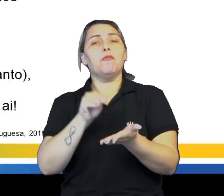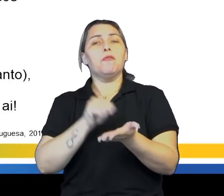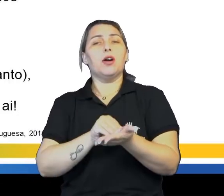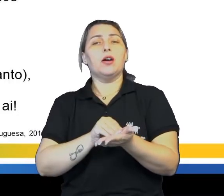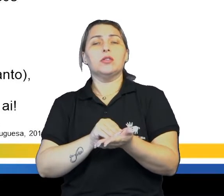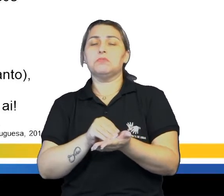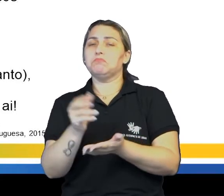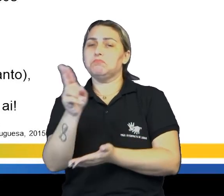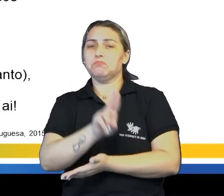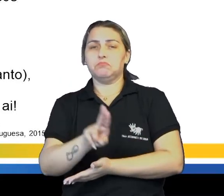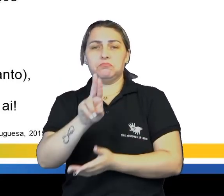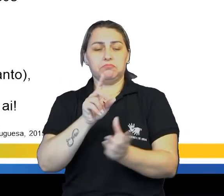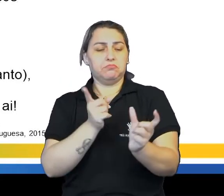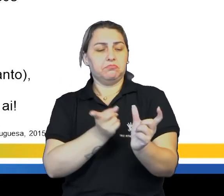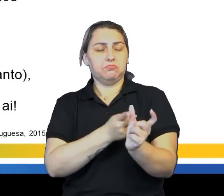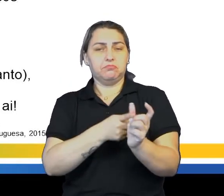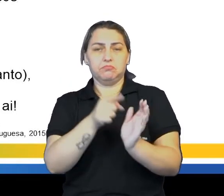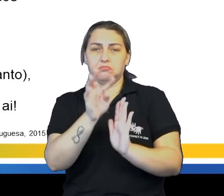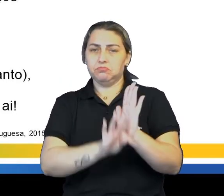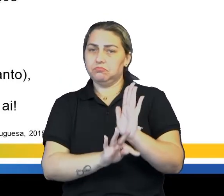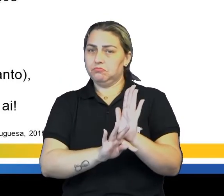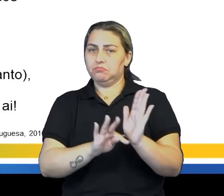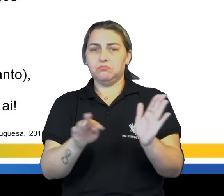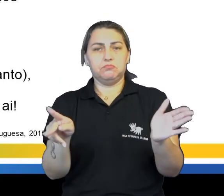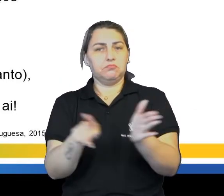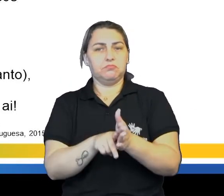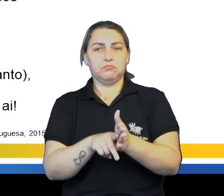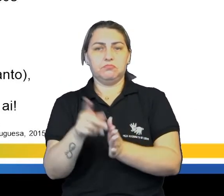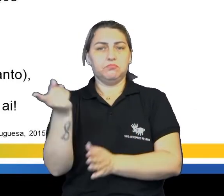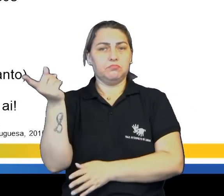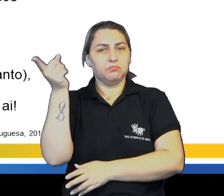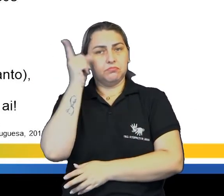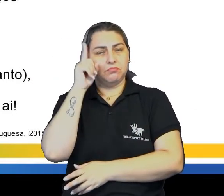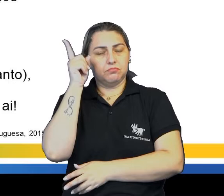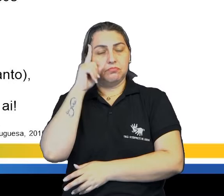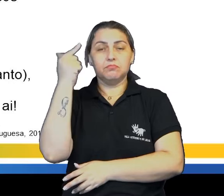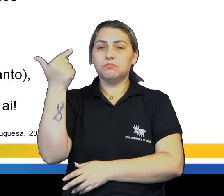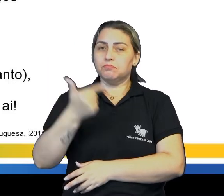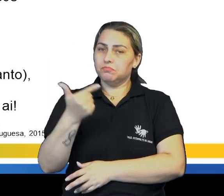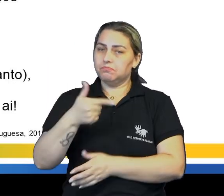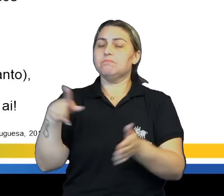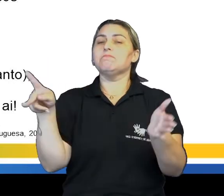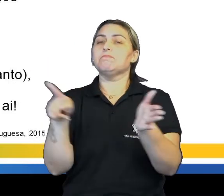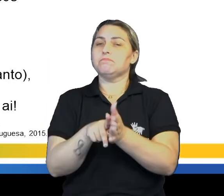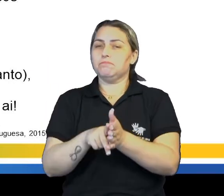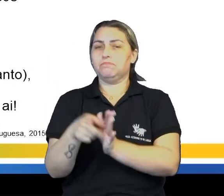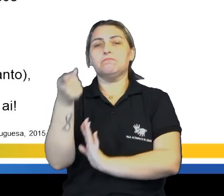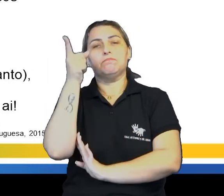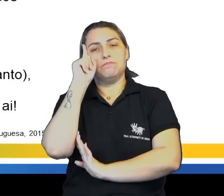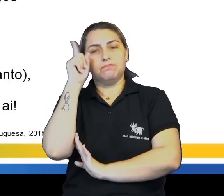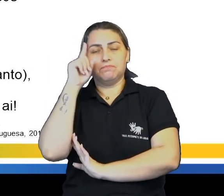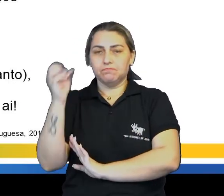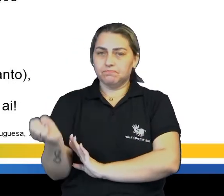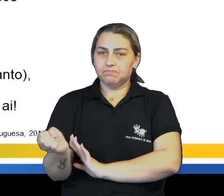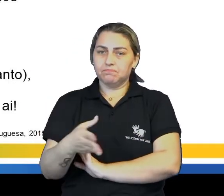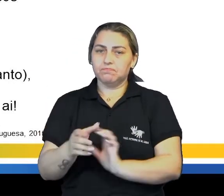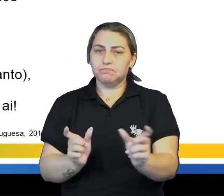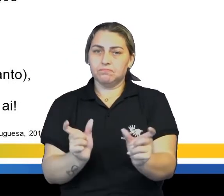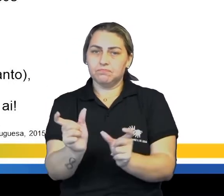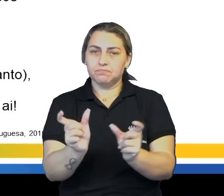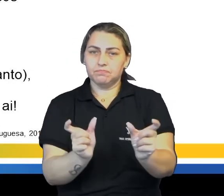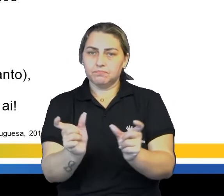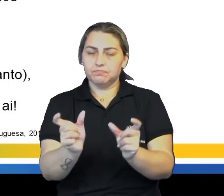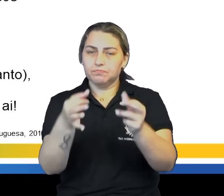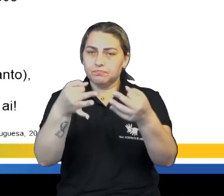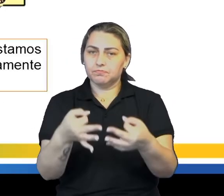primeiro texto, palavras que não fazem mais parte do nosso cotidiano. No segundo, palavras mais atualizadas do nosso dia a